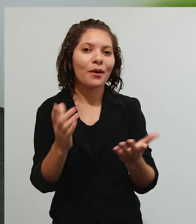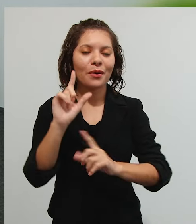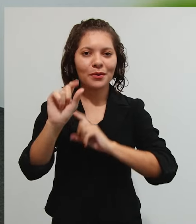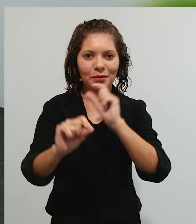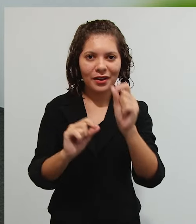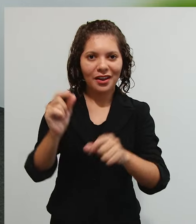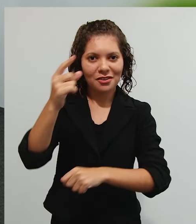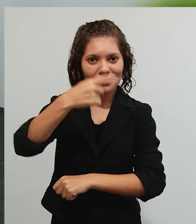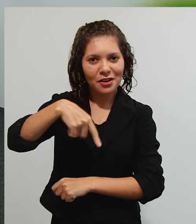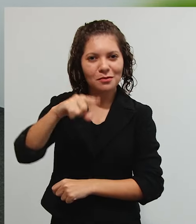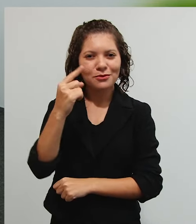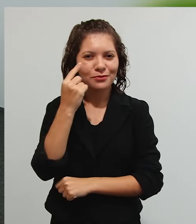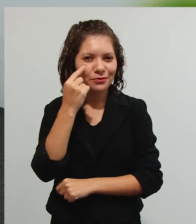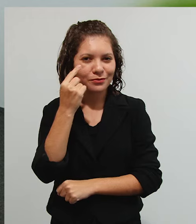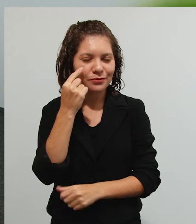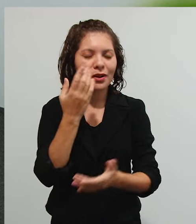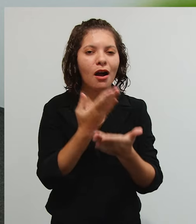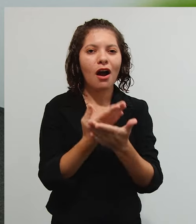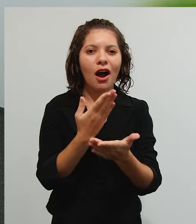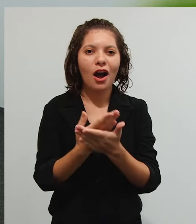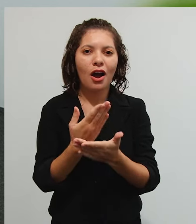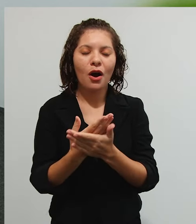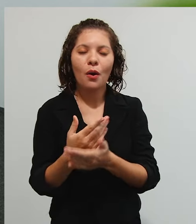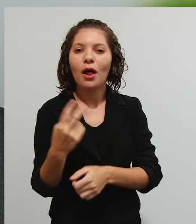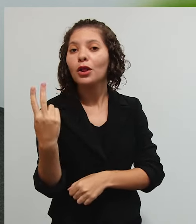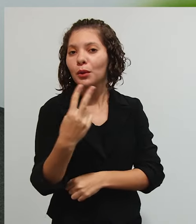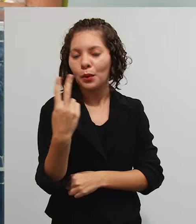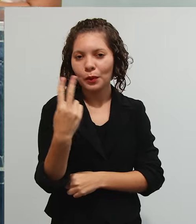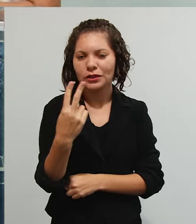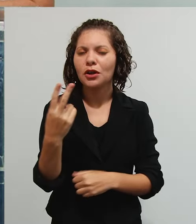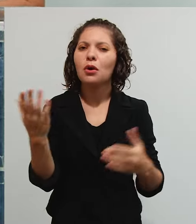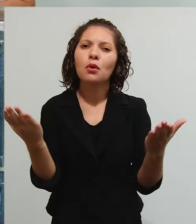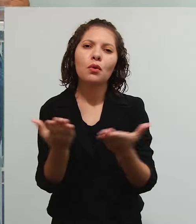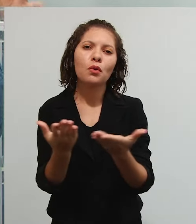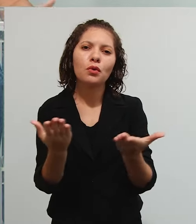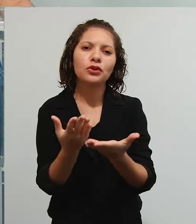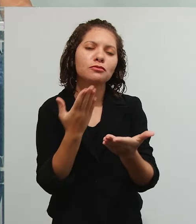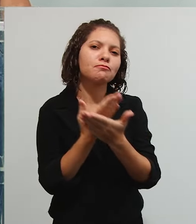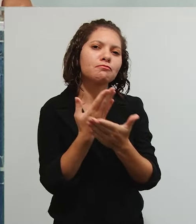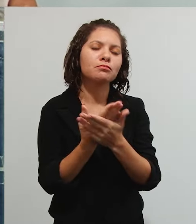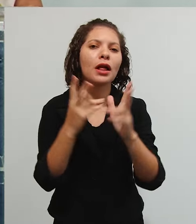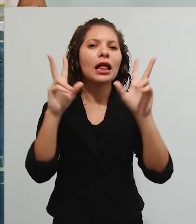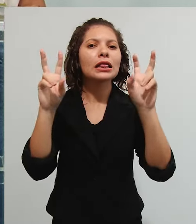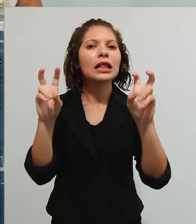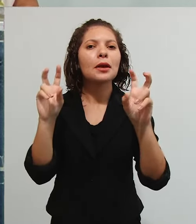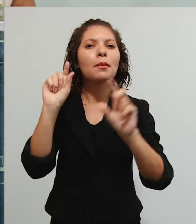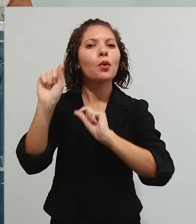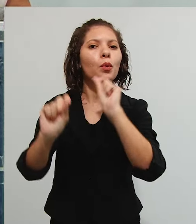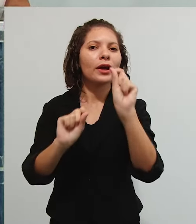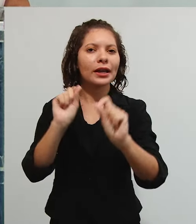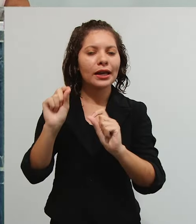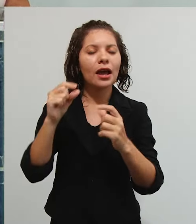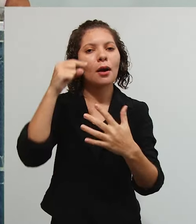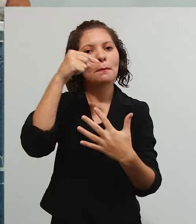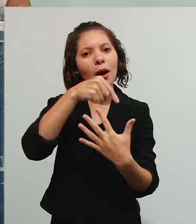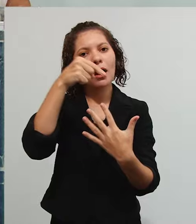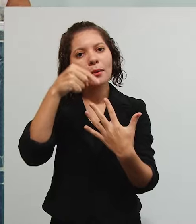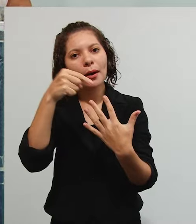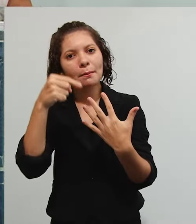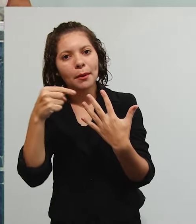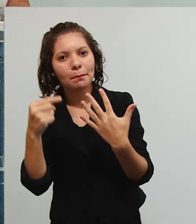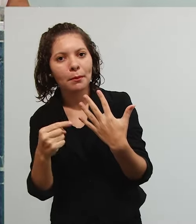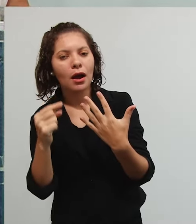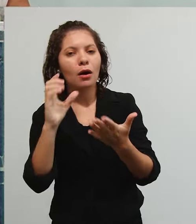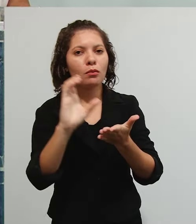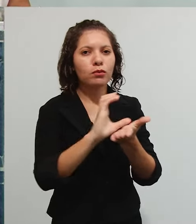Bom, vamos agora para a nossa aula 2. Na aula 2, nós vamos estudar